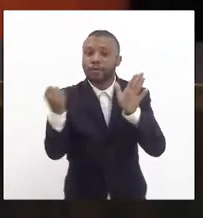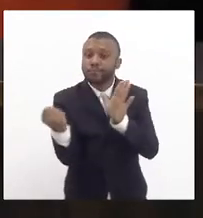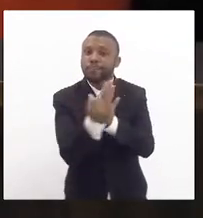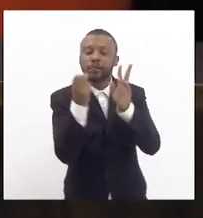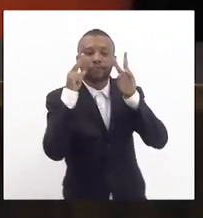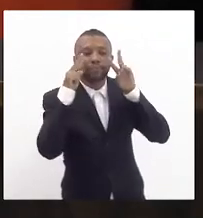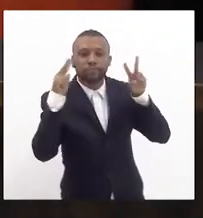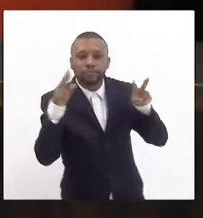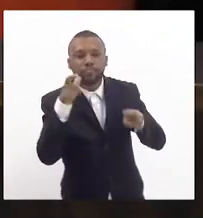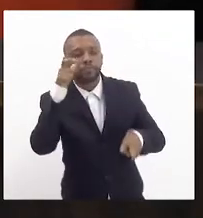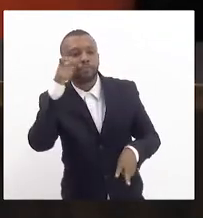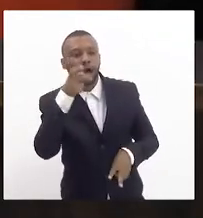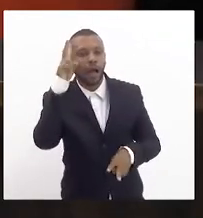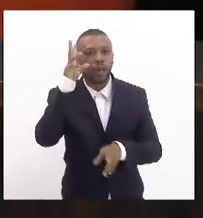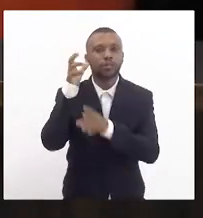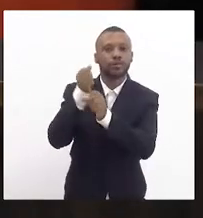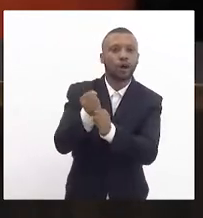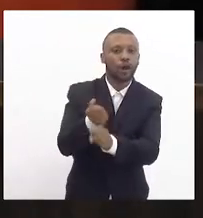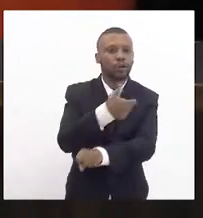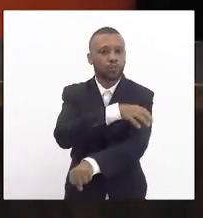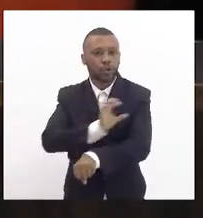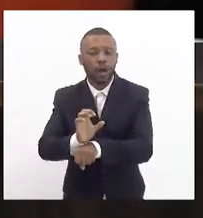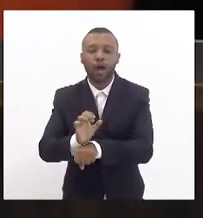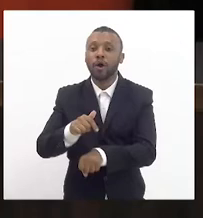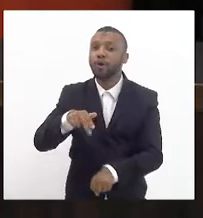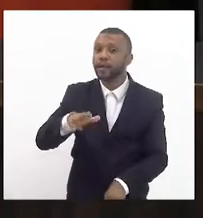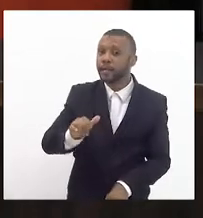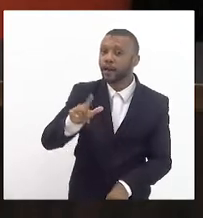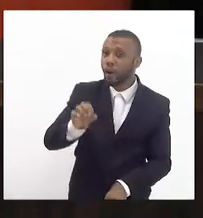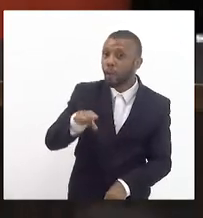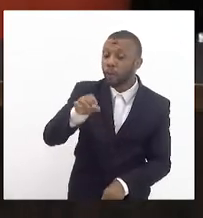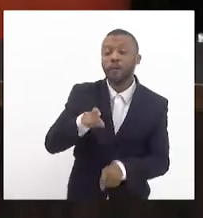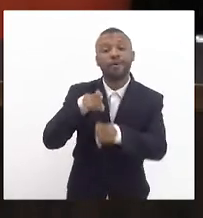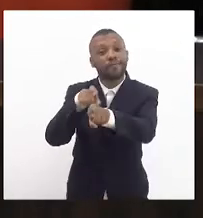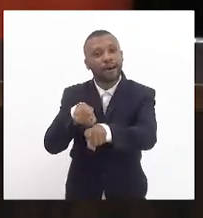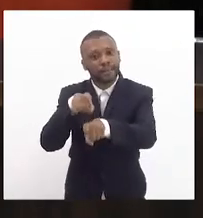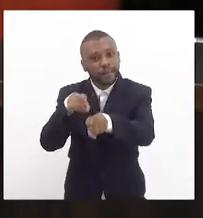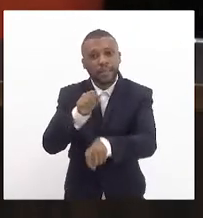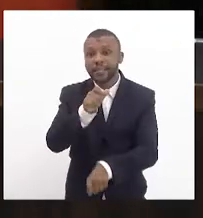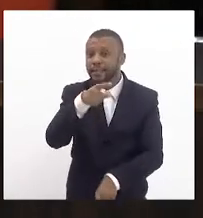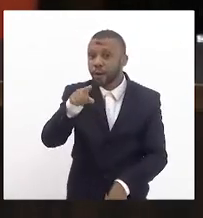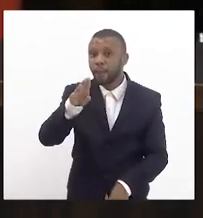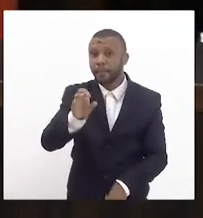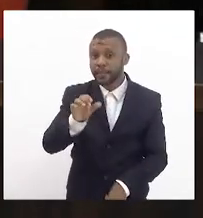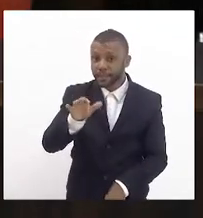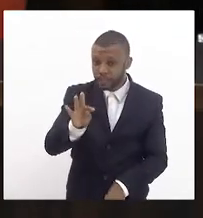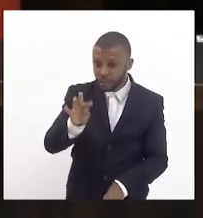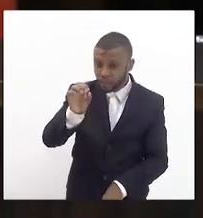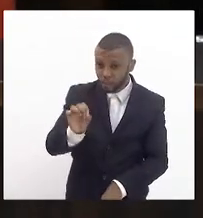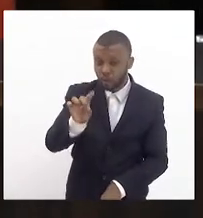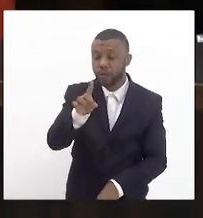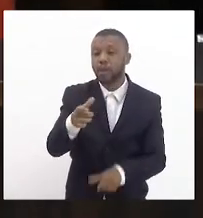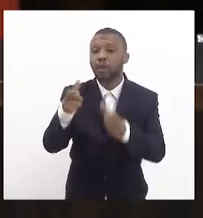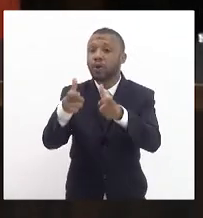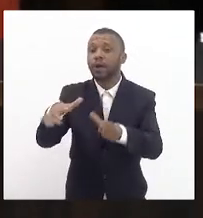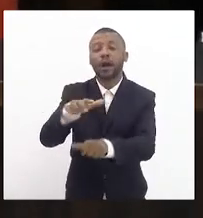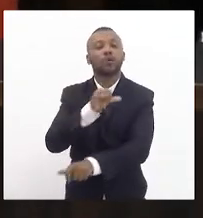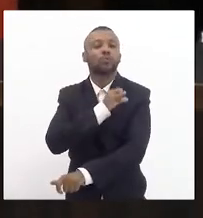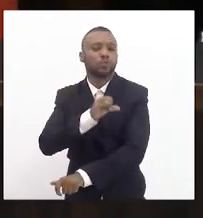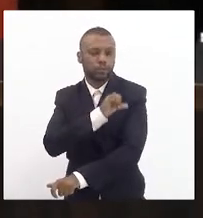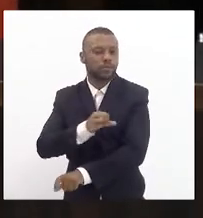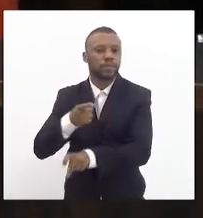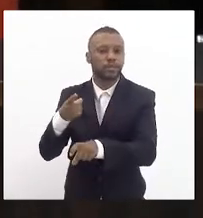e cultural do Estado do Rio de Janeiro, o quilombo Fazenda São Benedito, localizado em São Fidélis, RJ da Outras Providências. Em